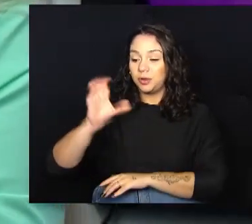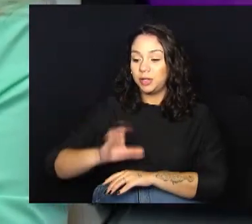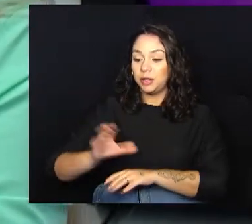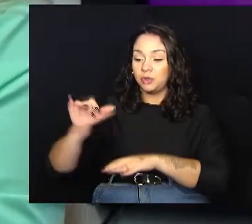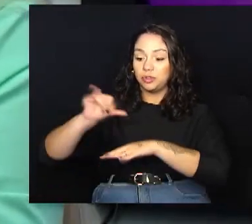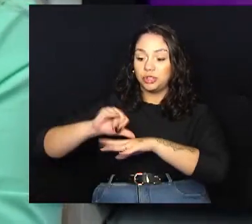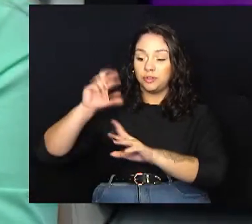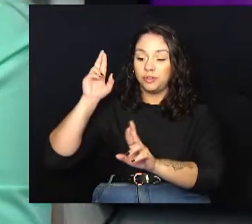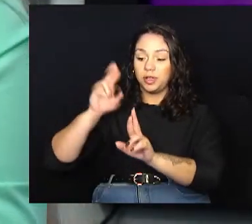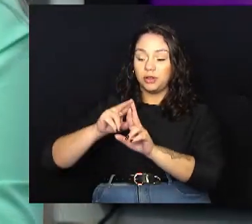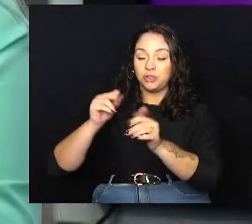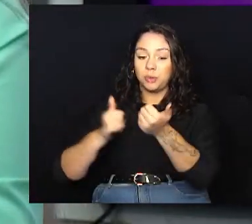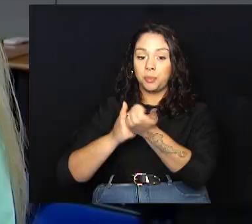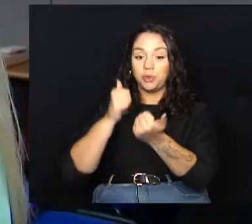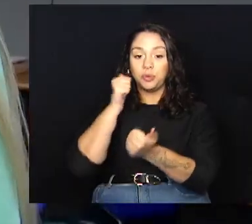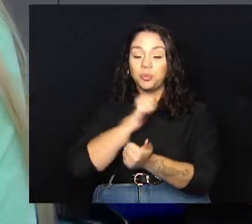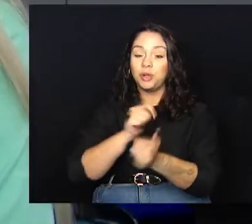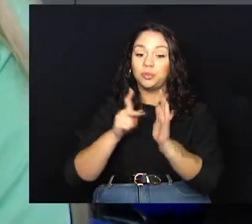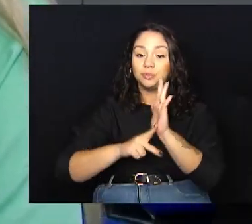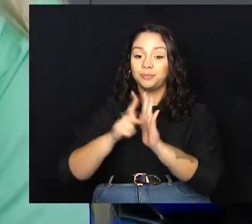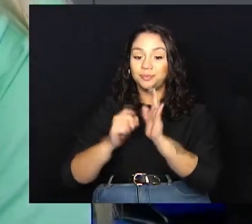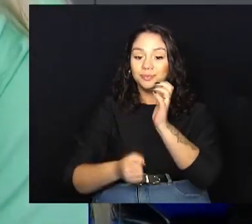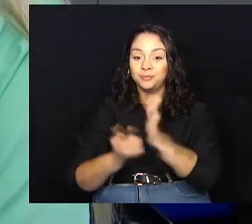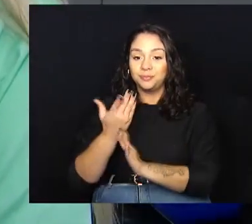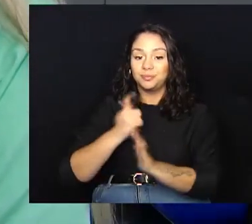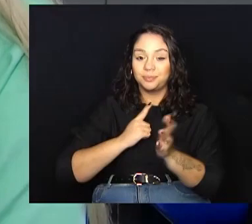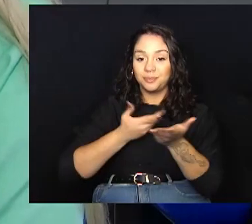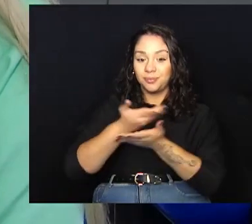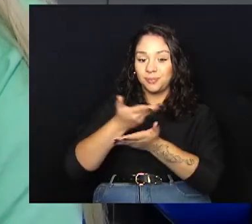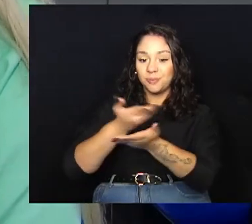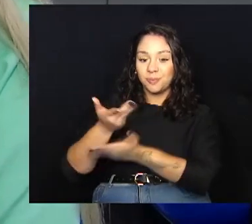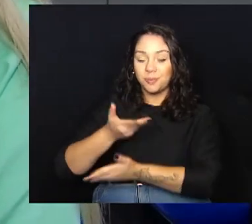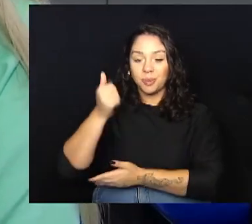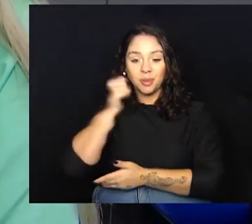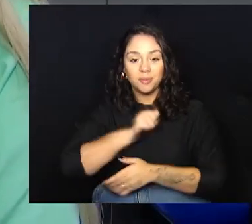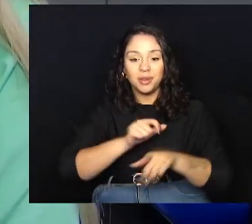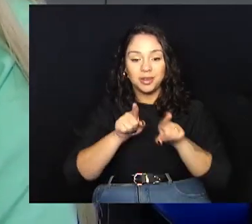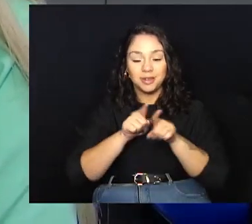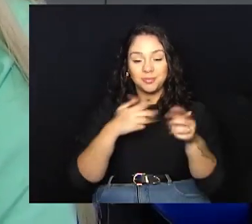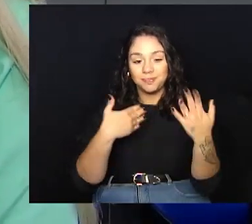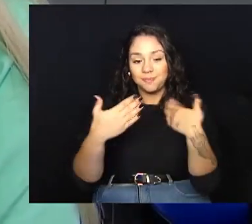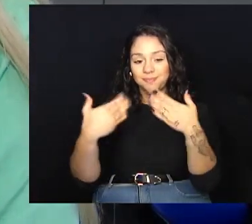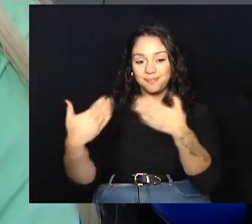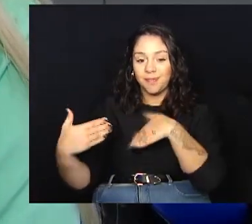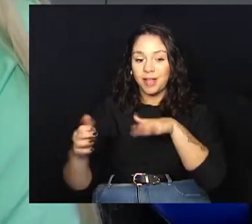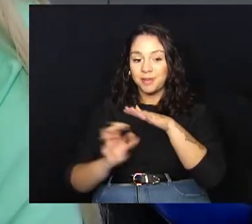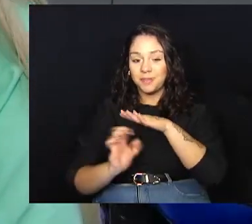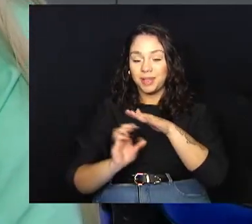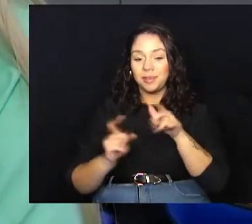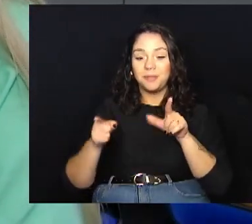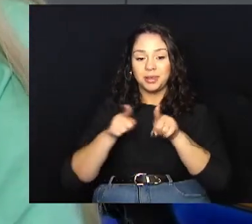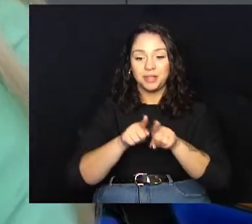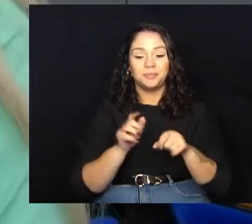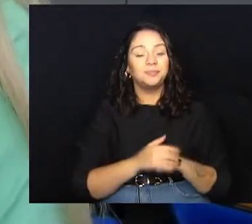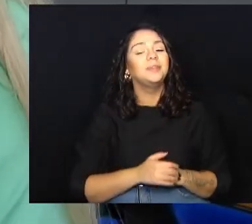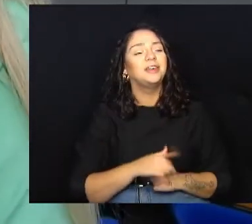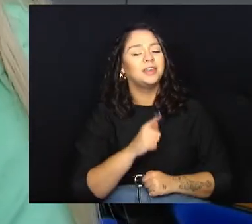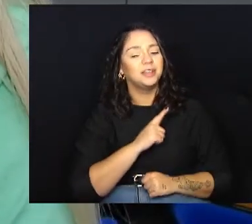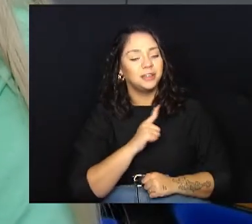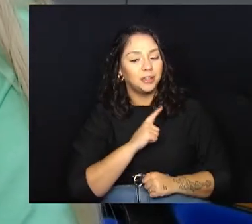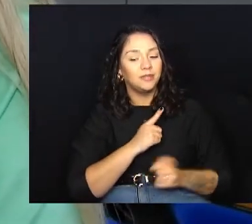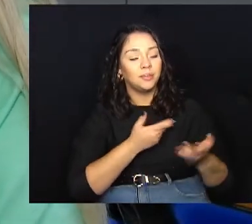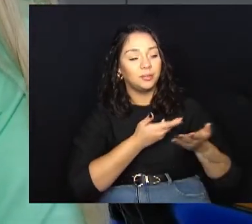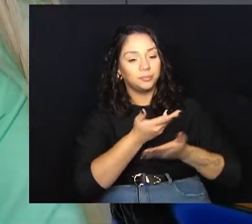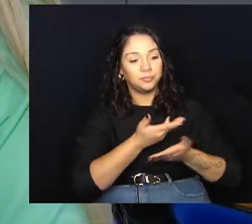o projeto surgiu a partir de escutas com mulheres e diálogo com empresas parceiras foi realmente na escuta